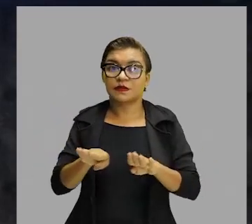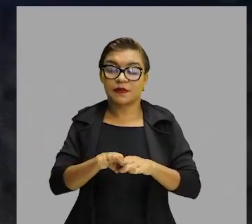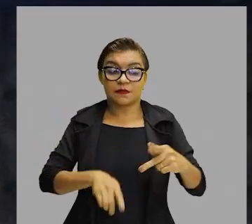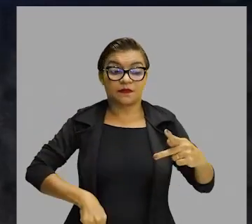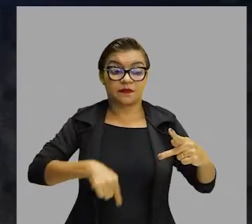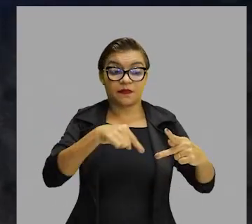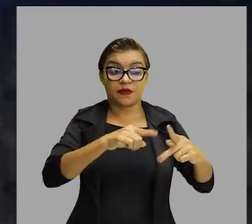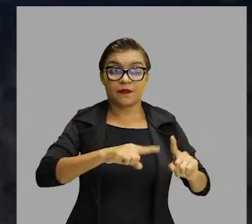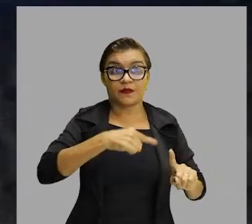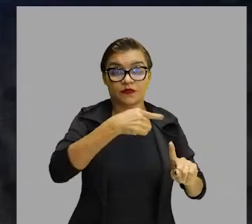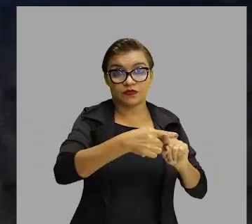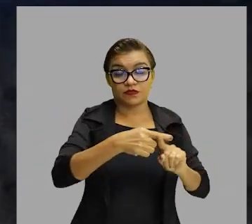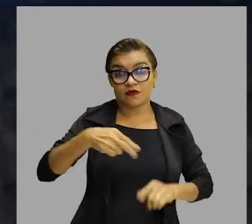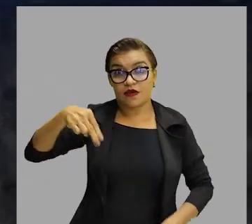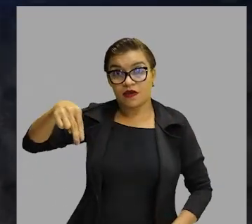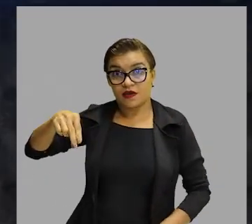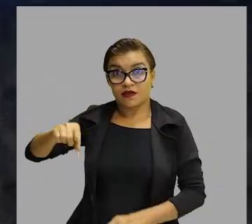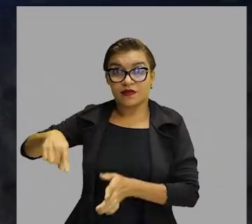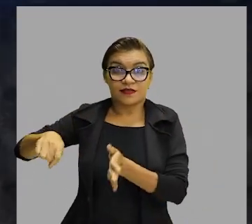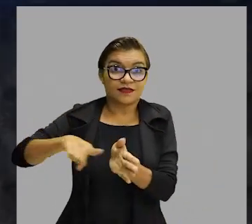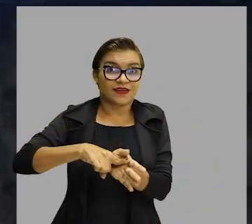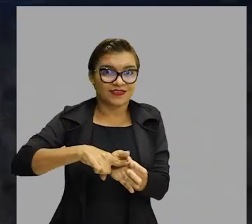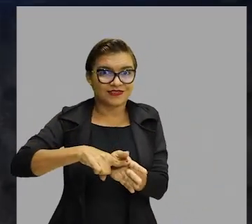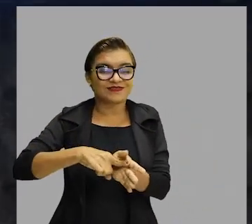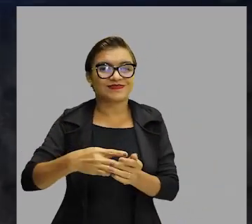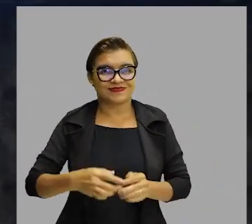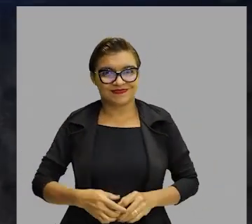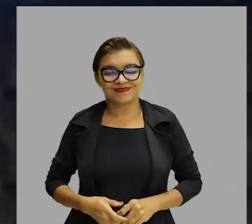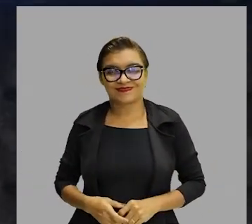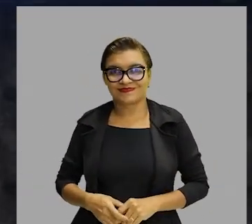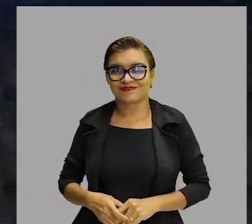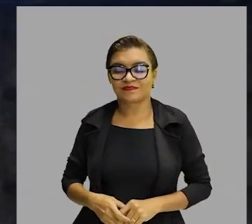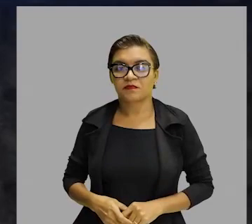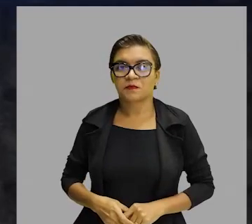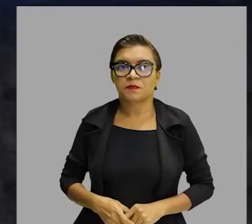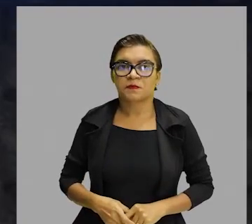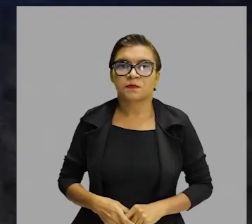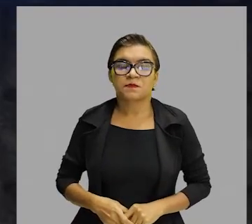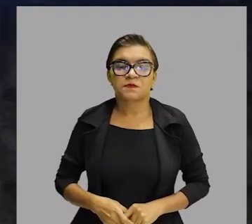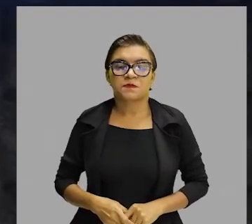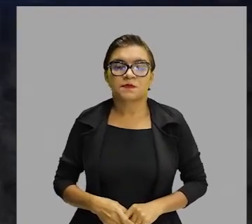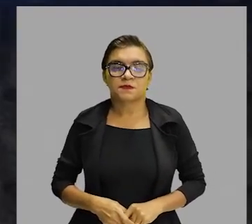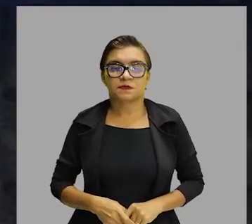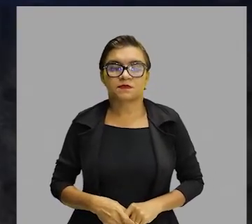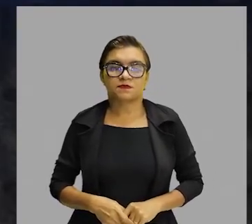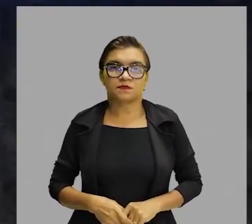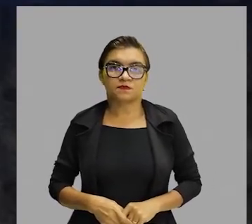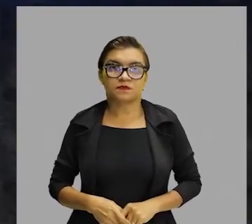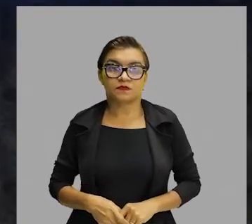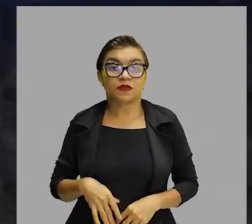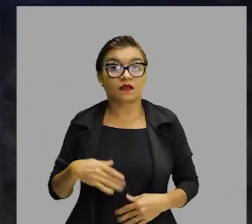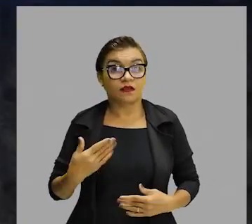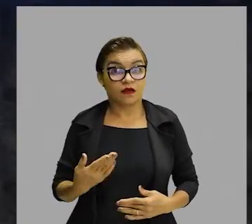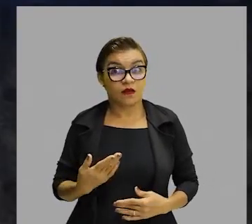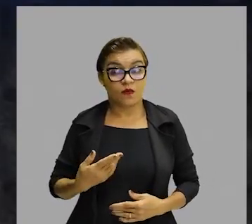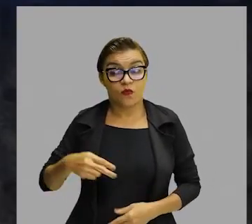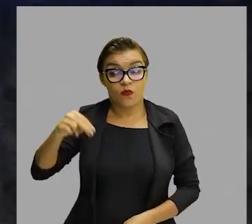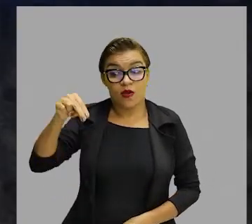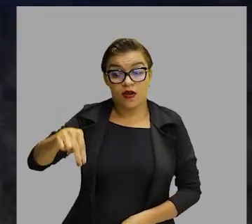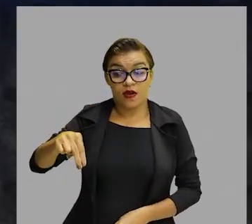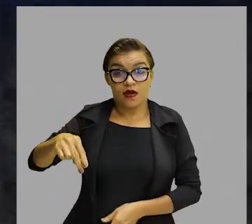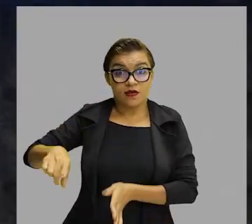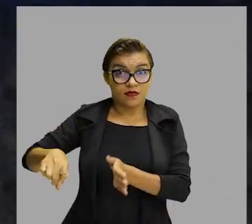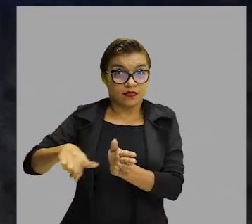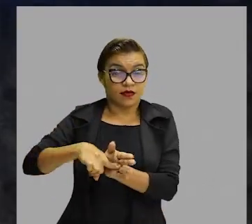positivo, chamado de N de negativo, ok? Então, a parte negativa, que é